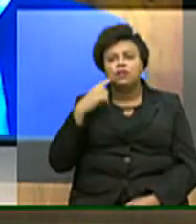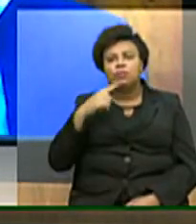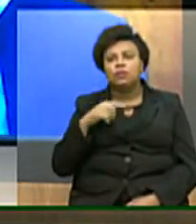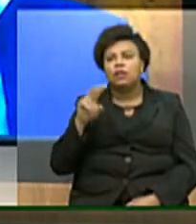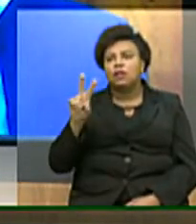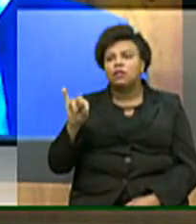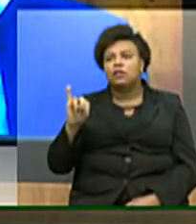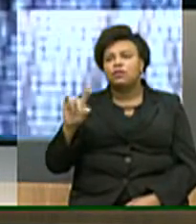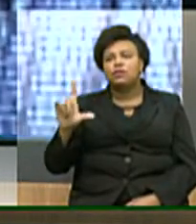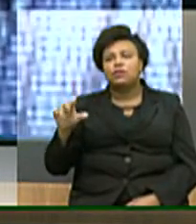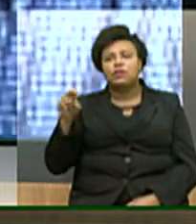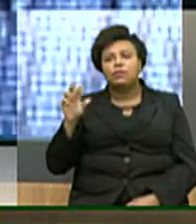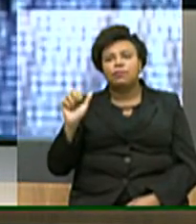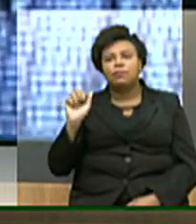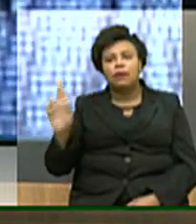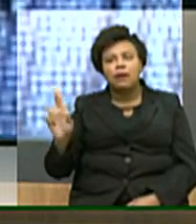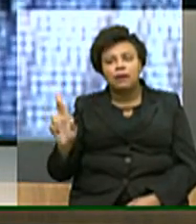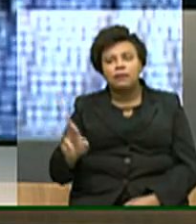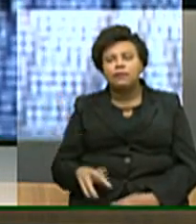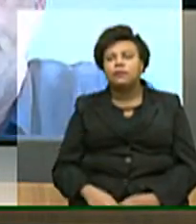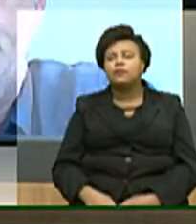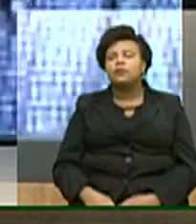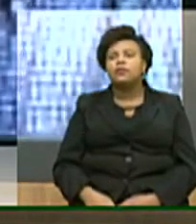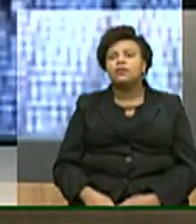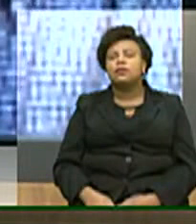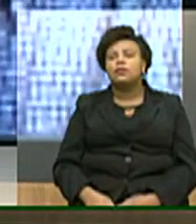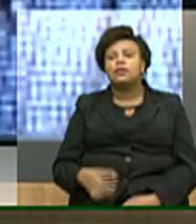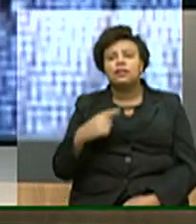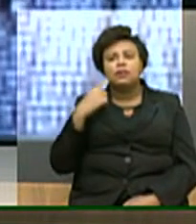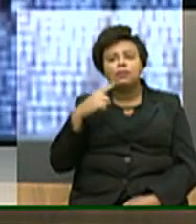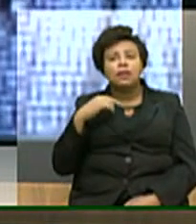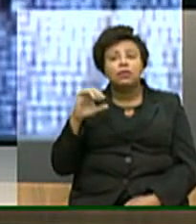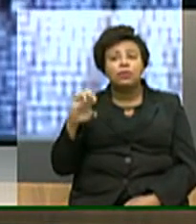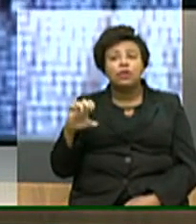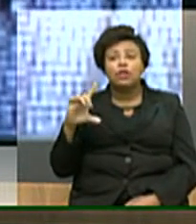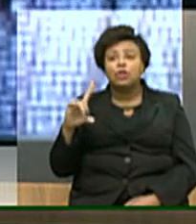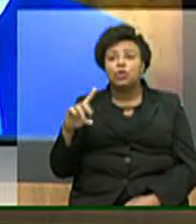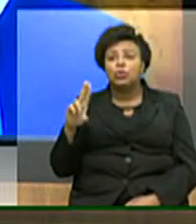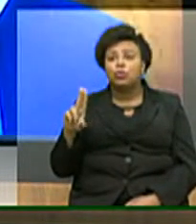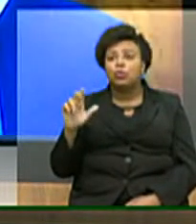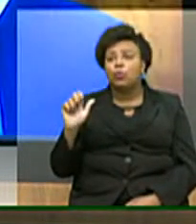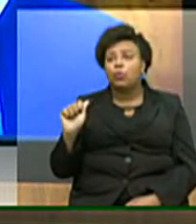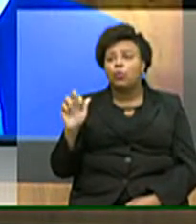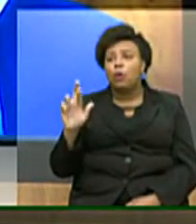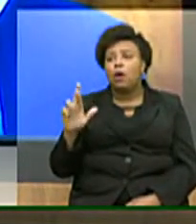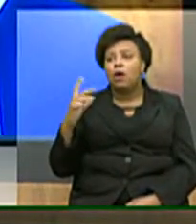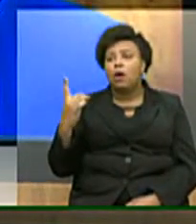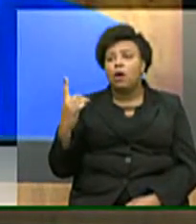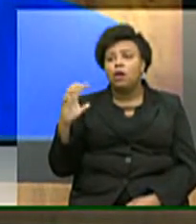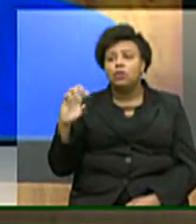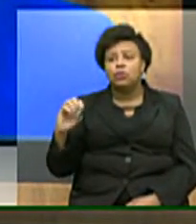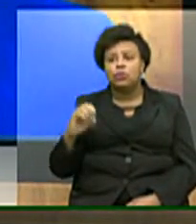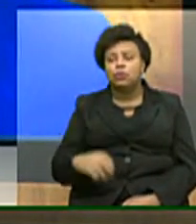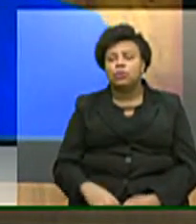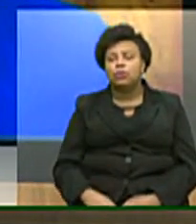Lourenço. Favorável, presidente. Deputado Eduardo Loureiro.